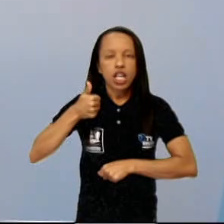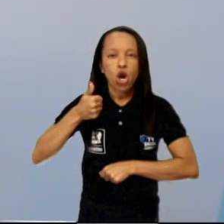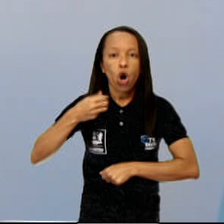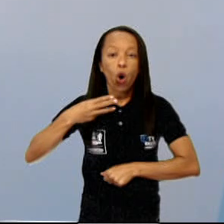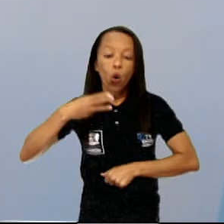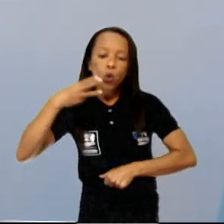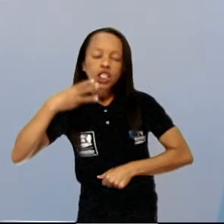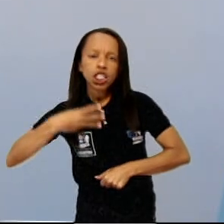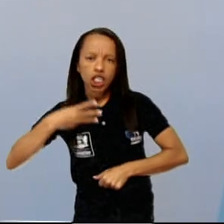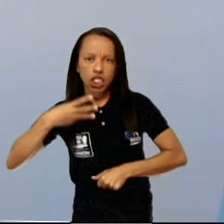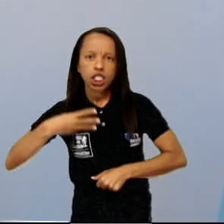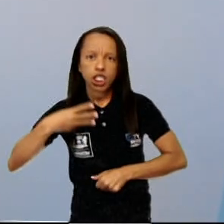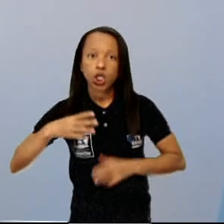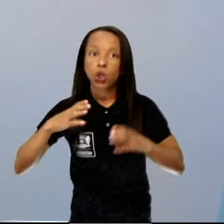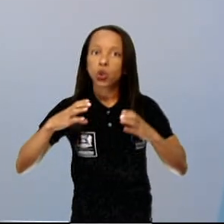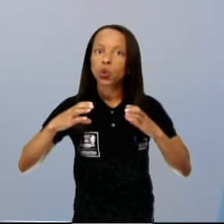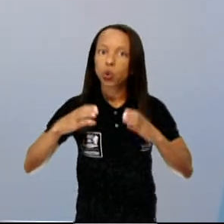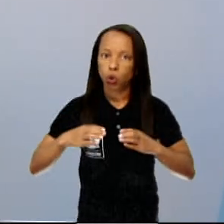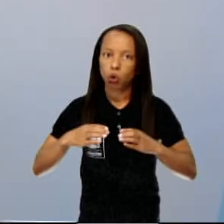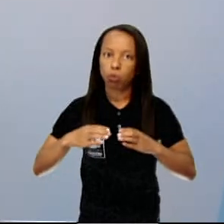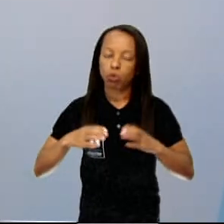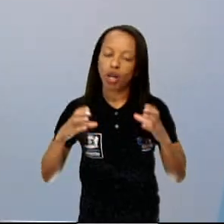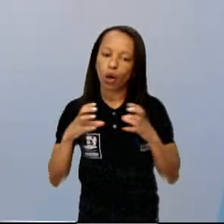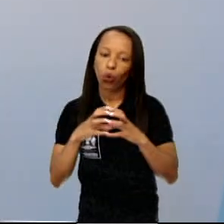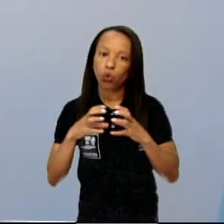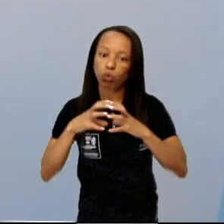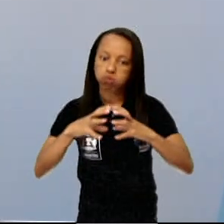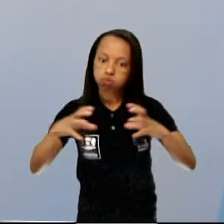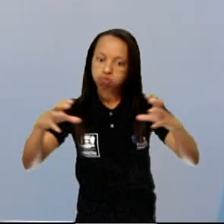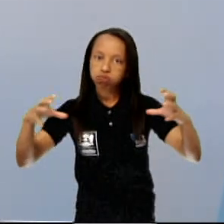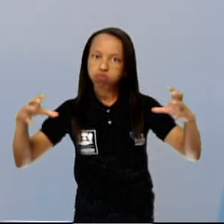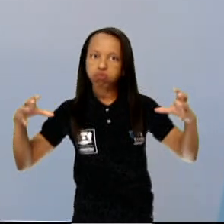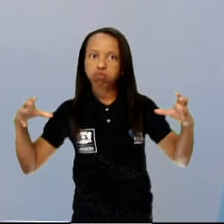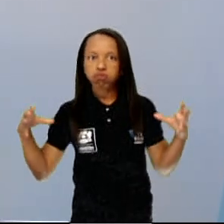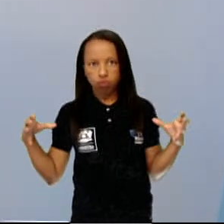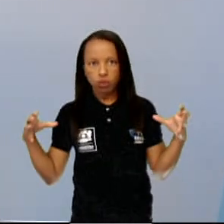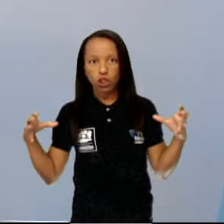aqui, ó, o terceiro grupo, que é o grupo maior, dentro dele existem todos